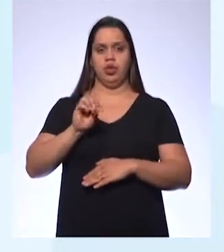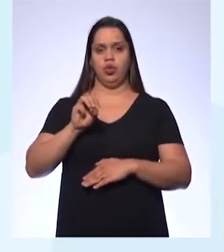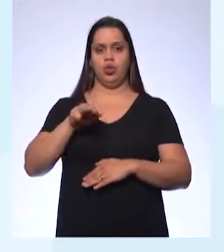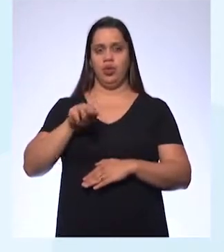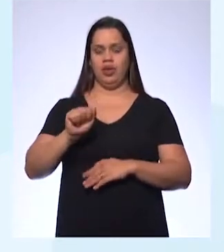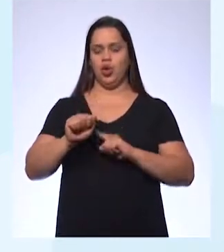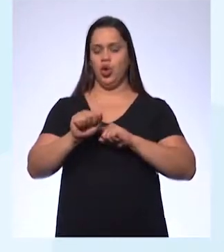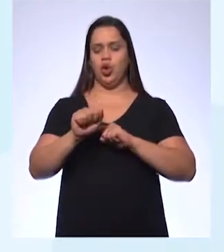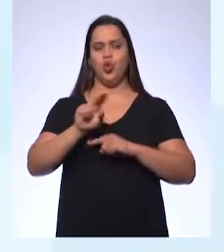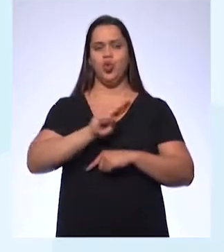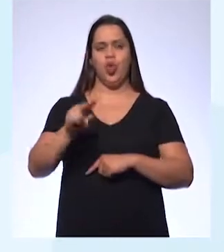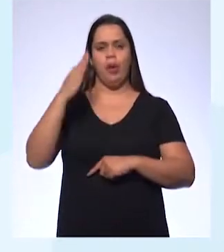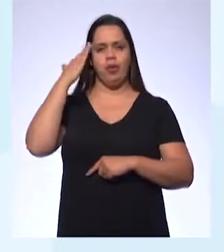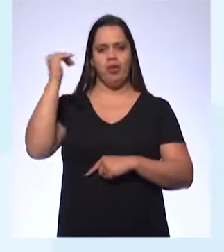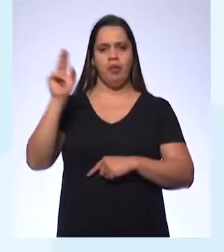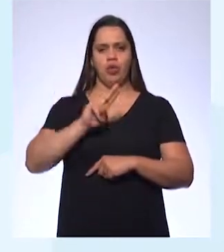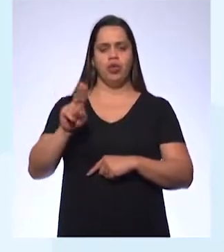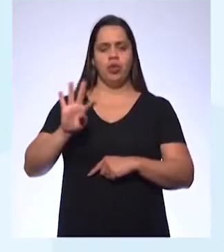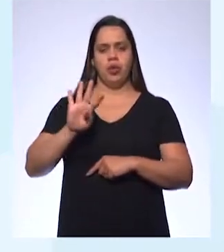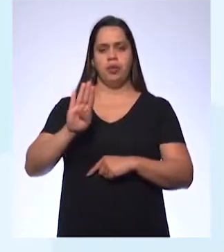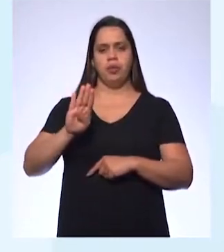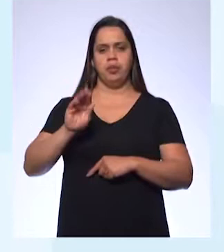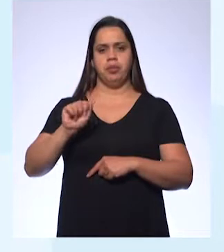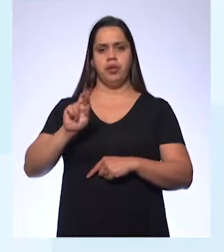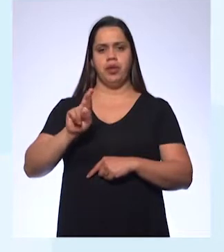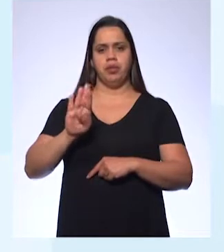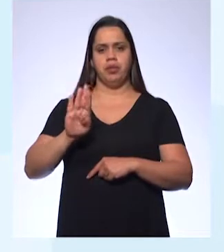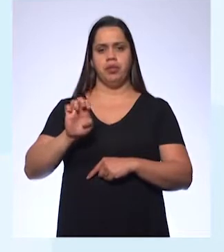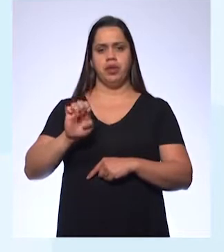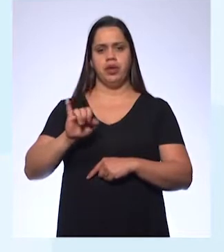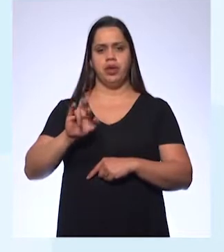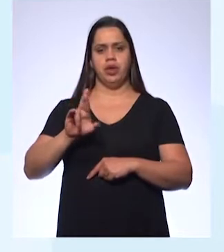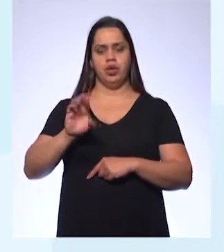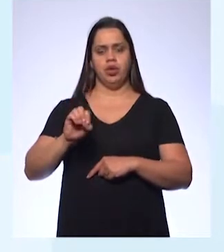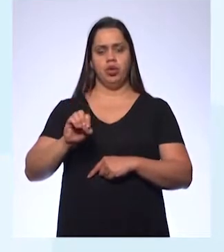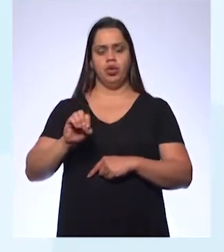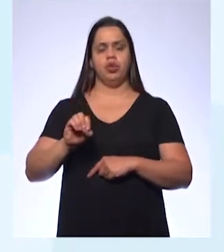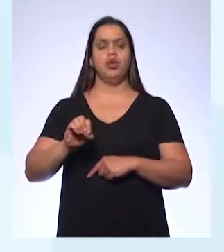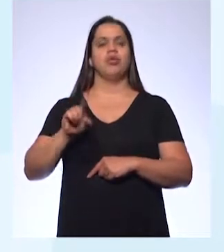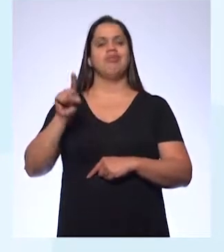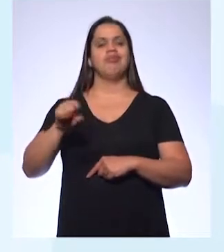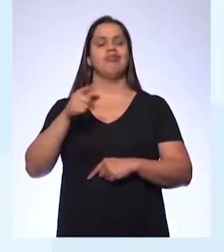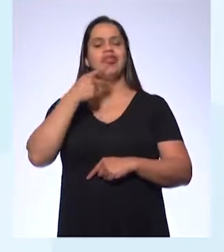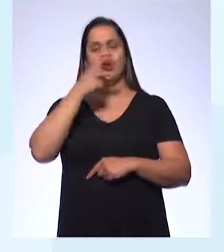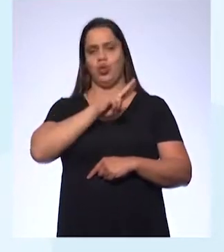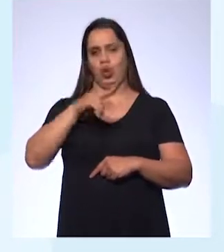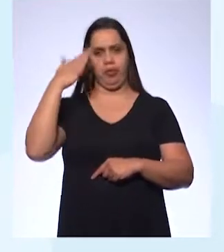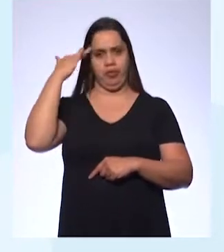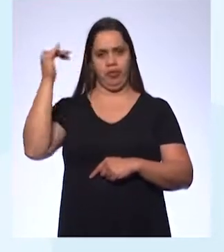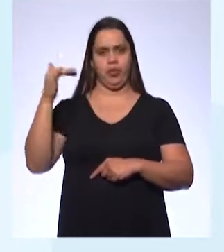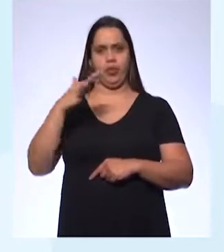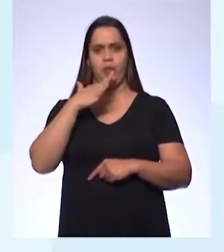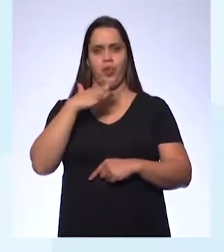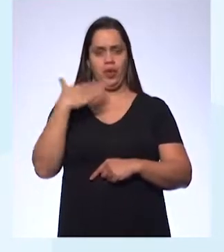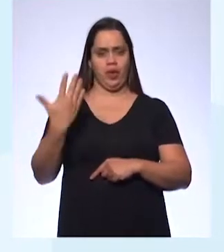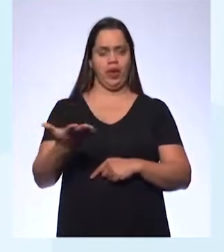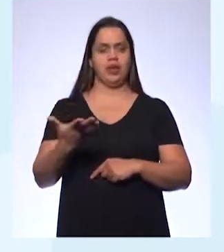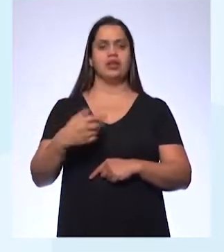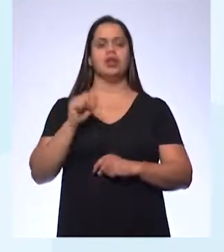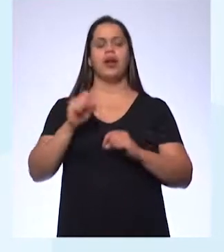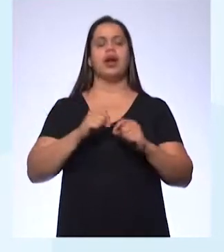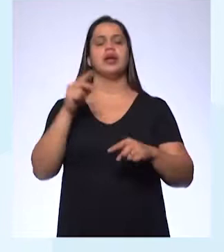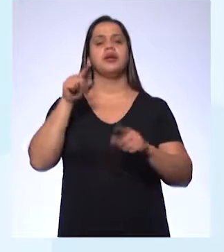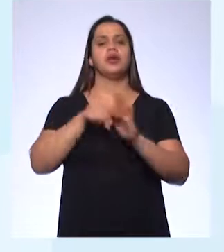barbeiro, tá bom? Ele é um triatomídeo, ele lembra um pouquinho um pulgão, né? Então, como é que funciona essa história